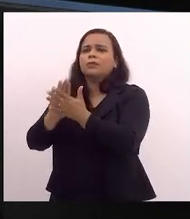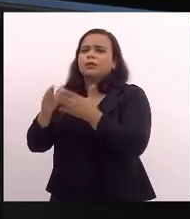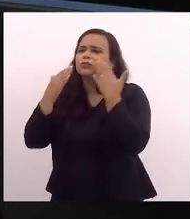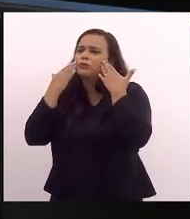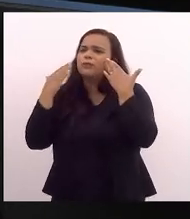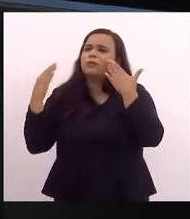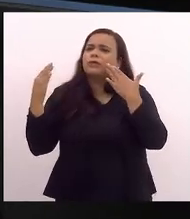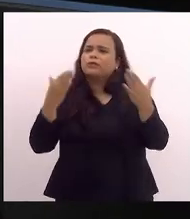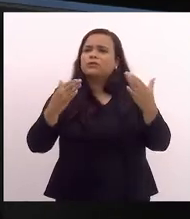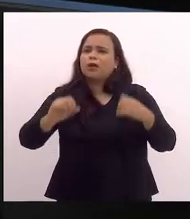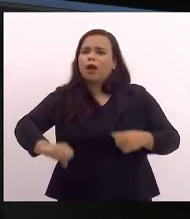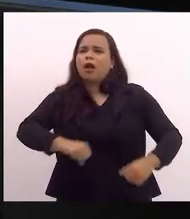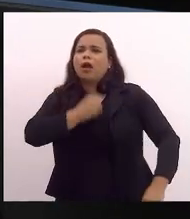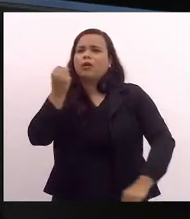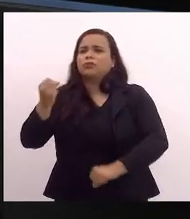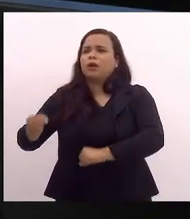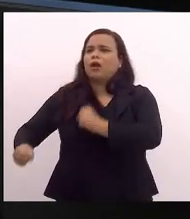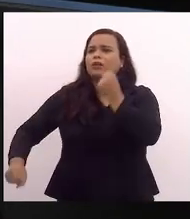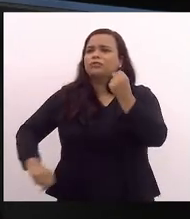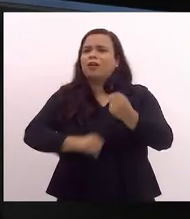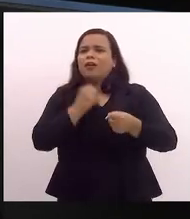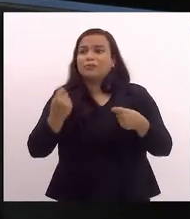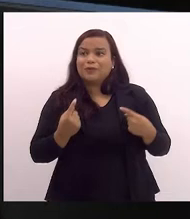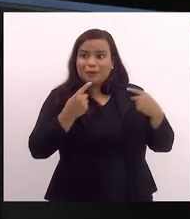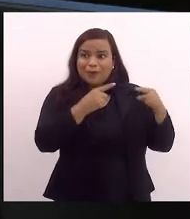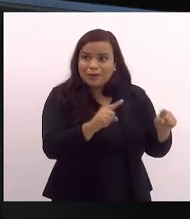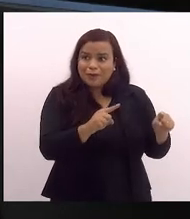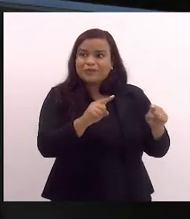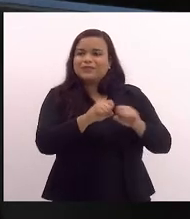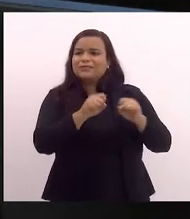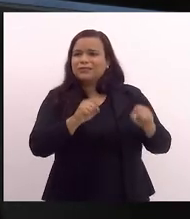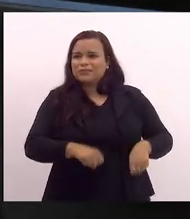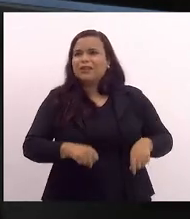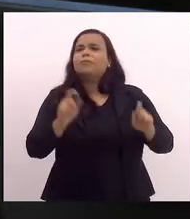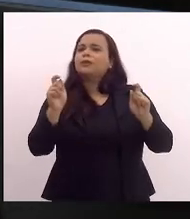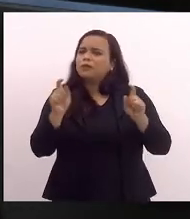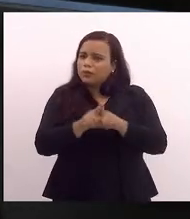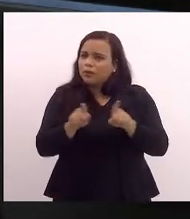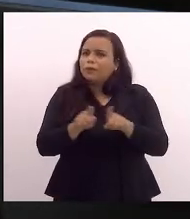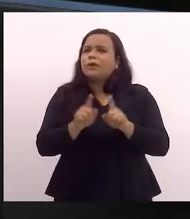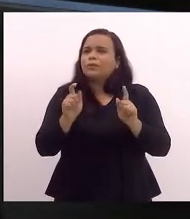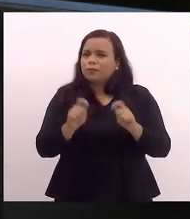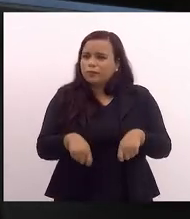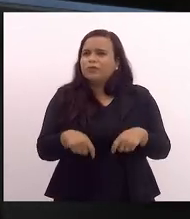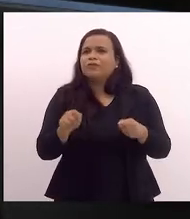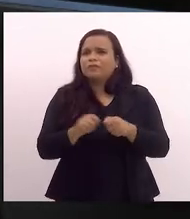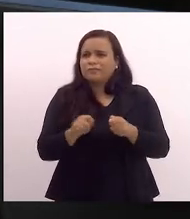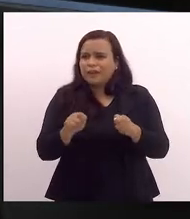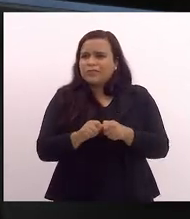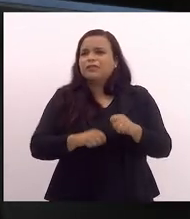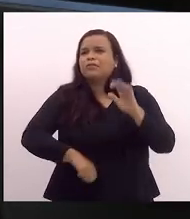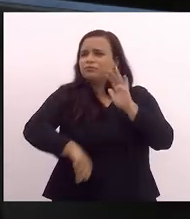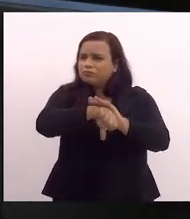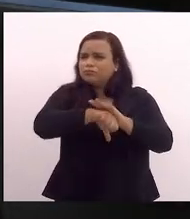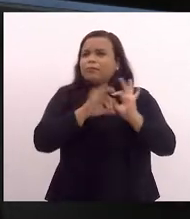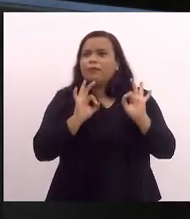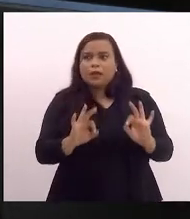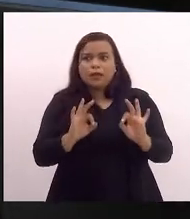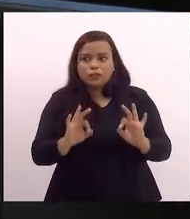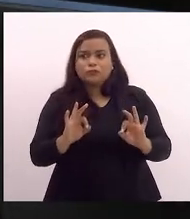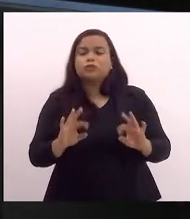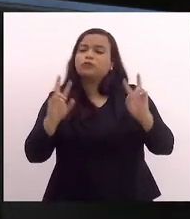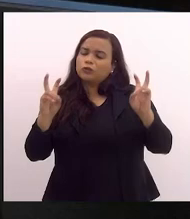expressando todo o seu ódio a esse sistema, que poderia, inclusive, cometer, de fato, outros crimes e outros delitos frente a esse